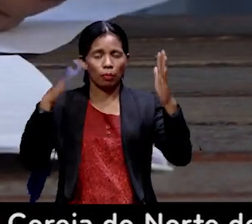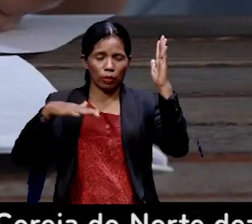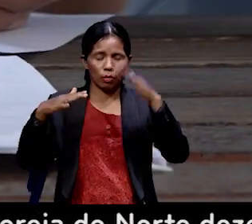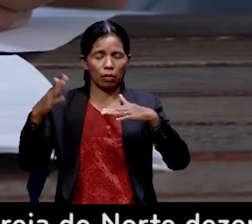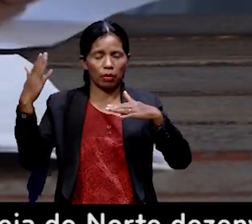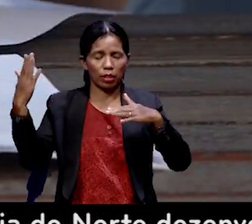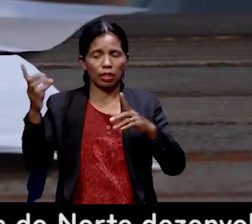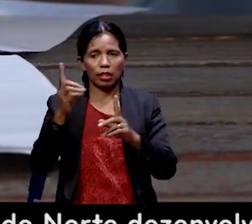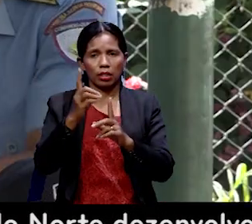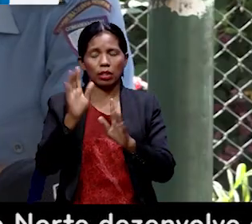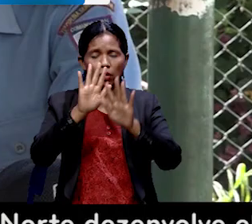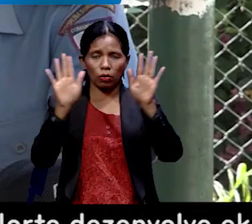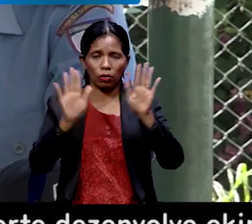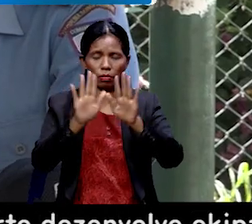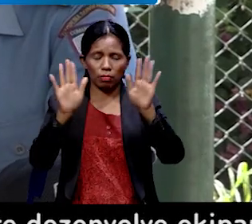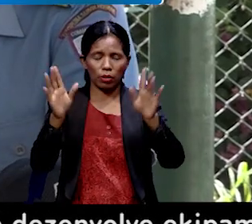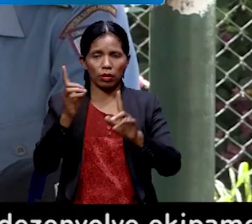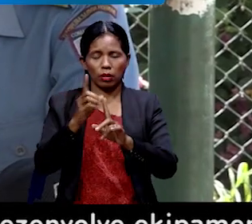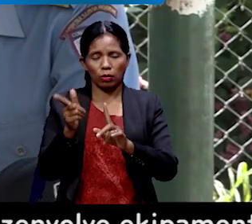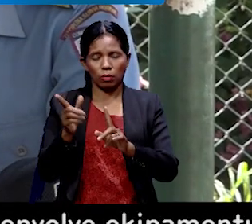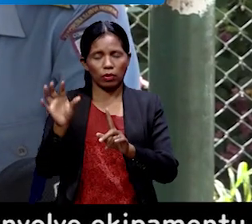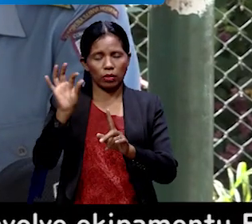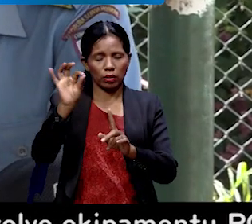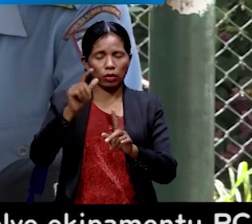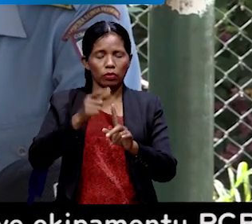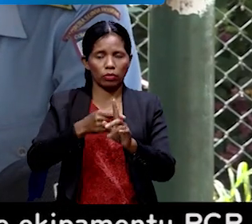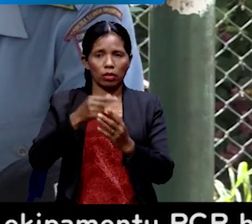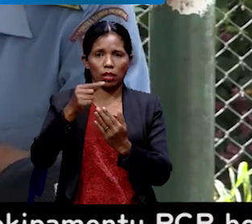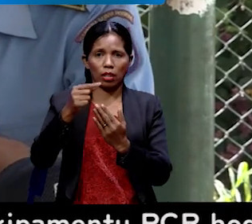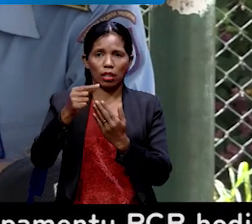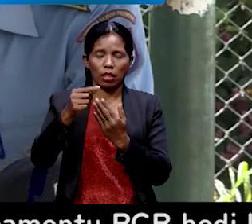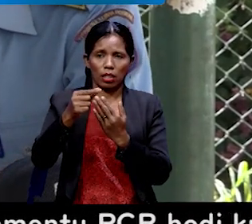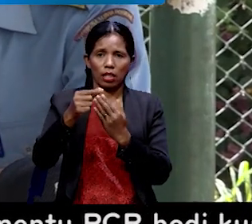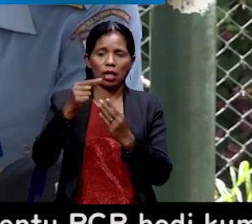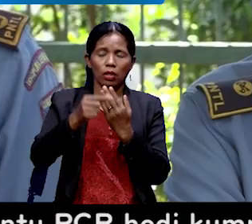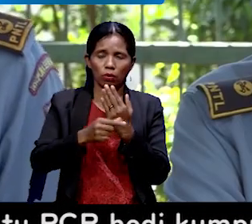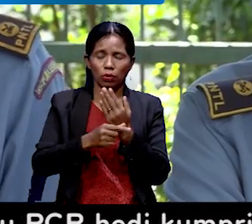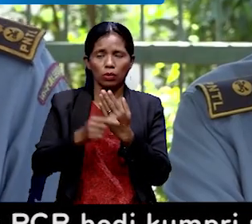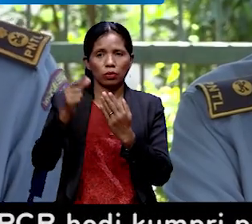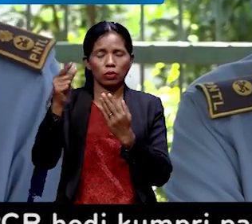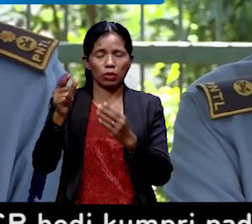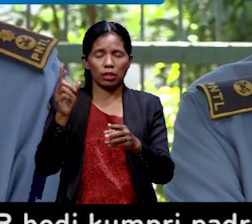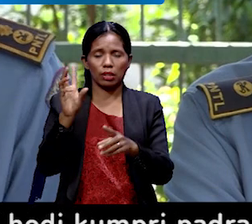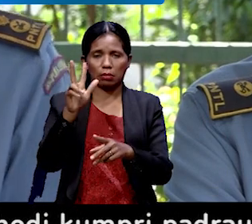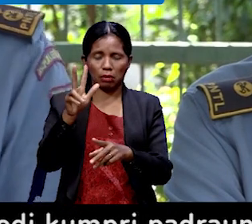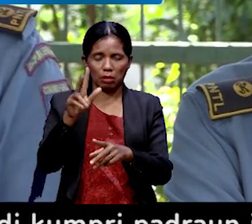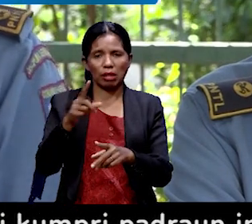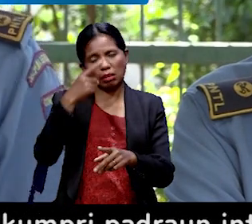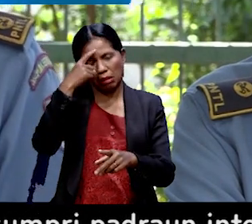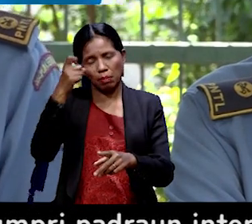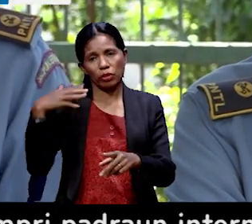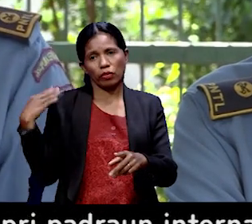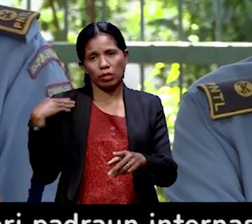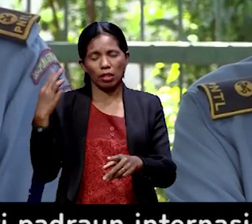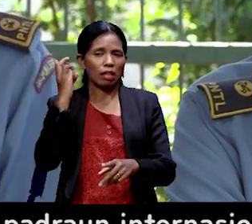lorong ronun resensia fulan agosto, mais ou menos tuku tolu madrugada, e município Baucau, área suku tir Lolo, tambah hemutu alanu, ikus mai,